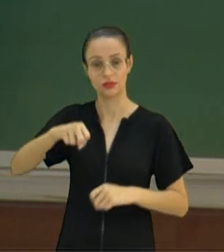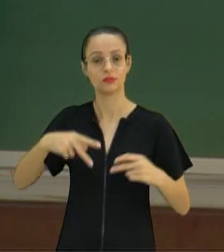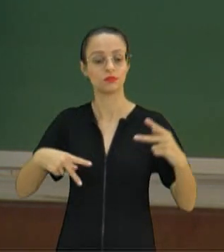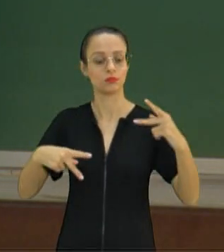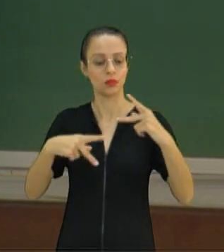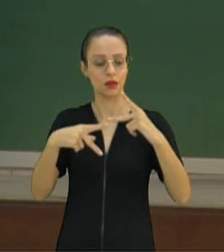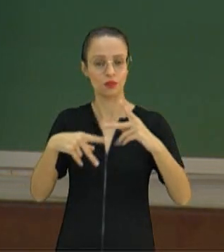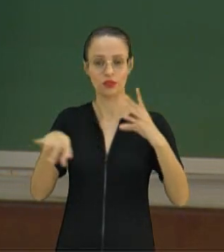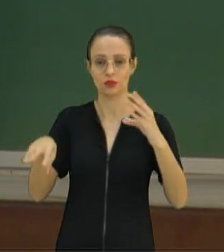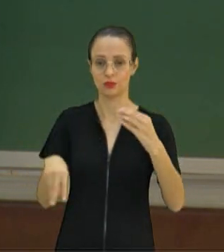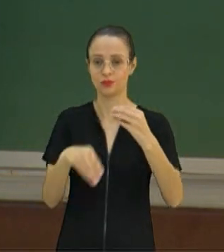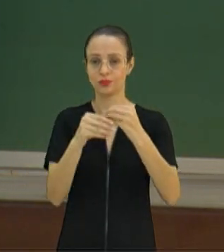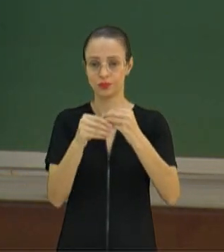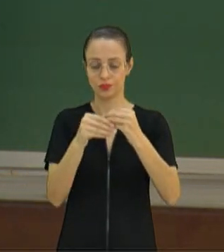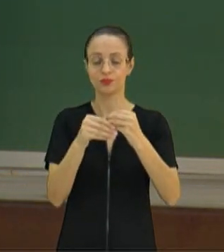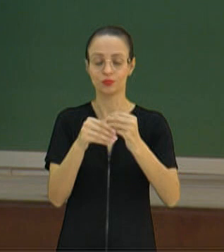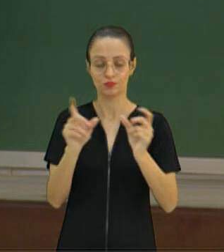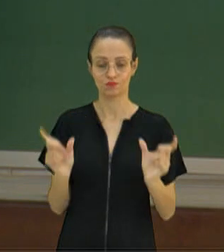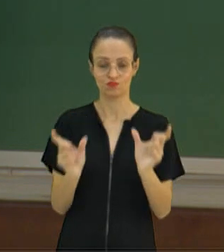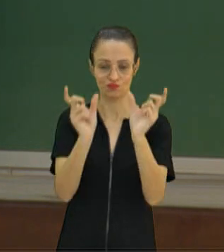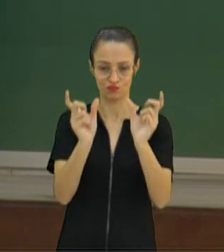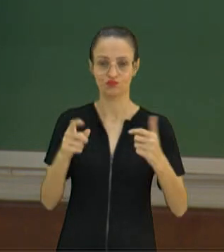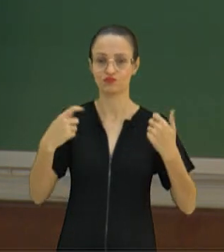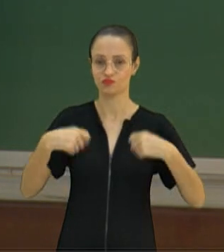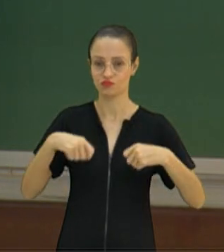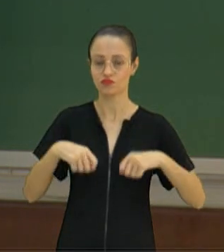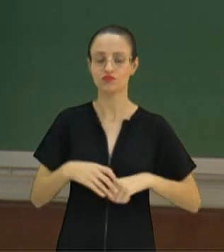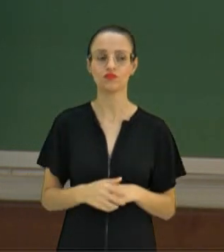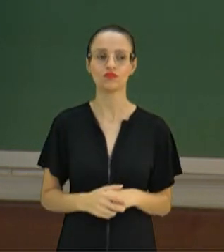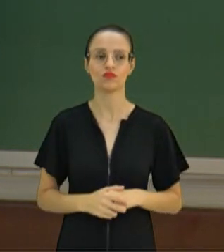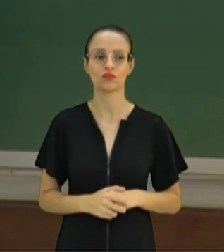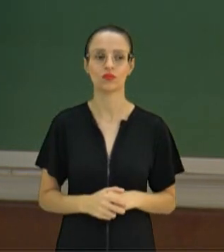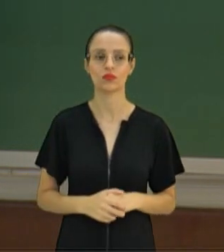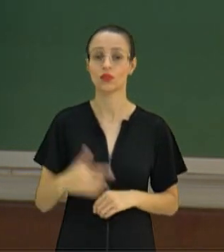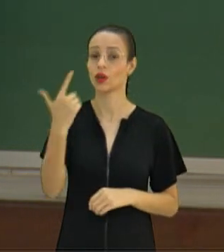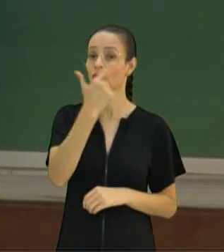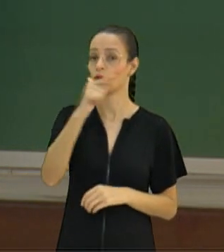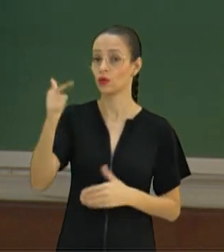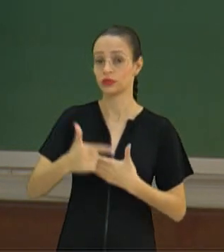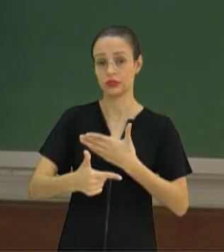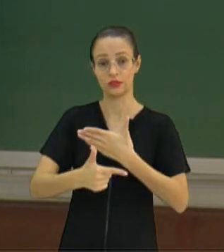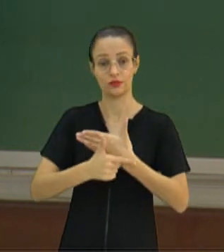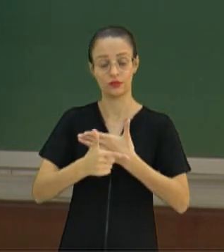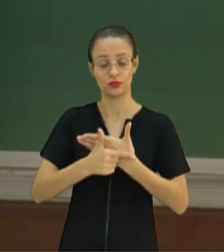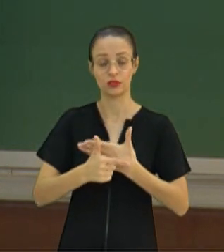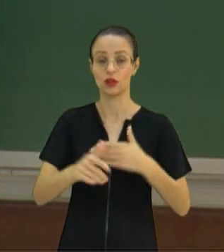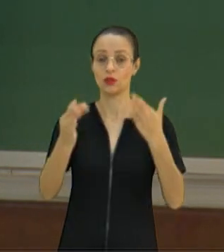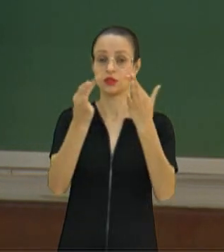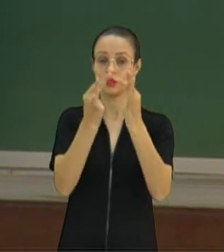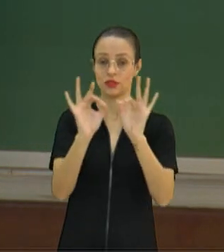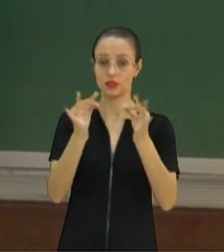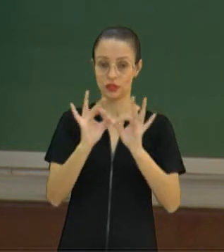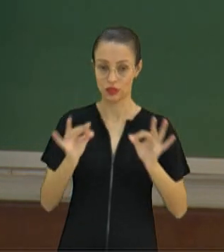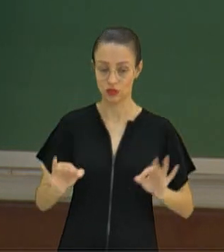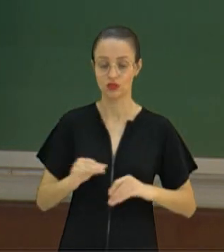uma preposição no seu complemento. Outras funções sintáticas do